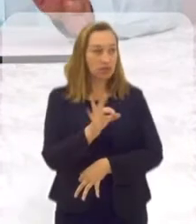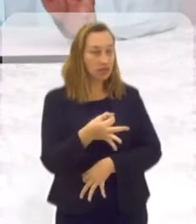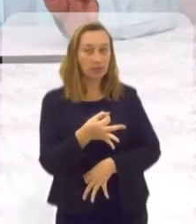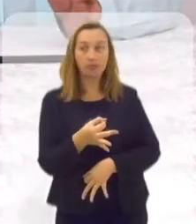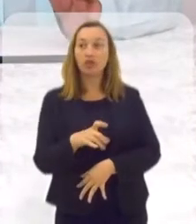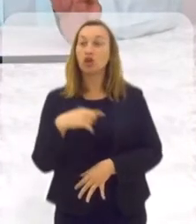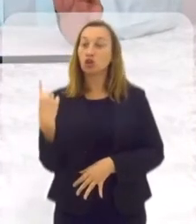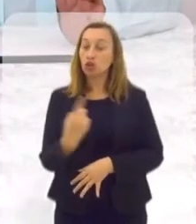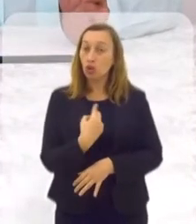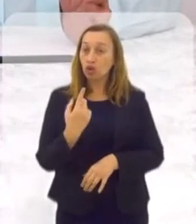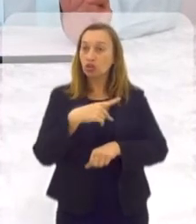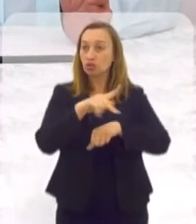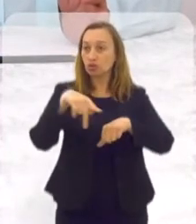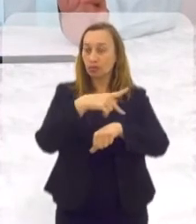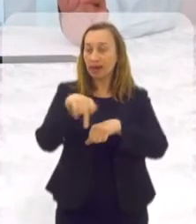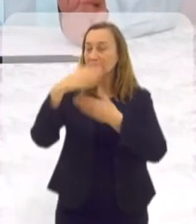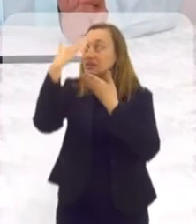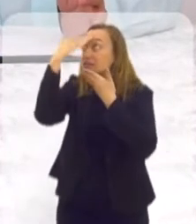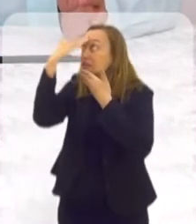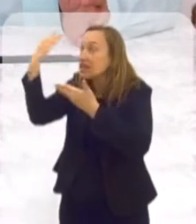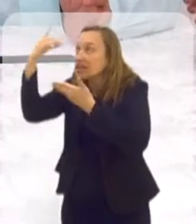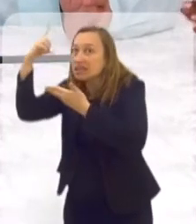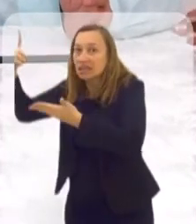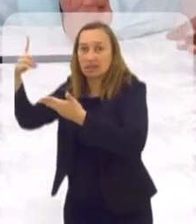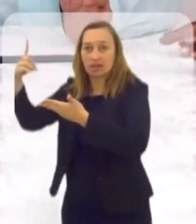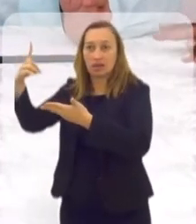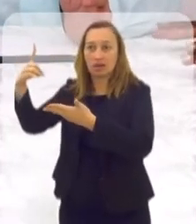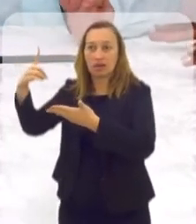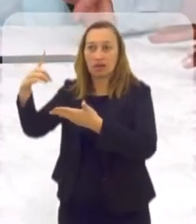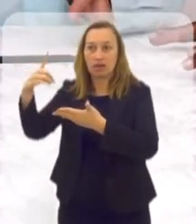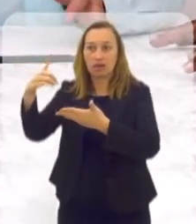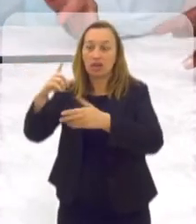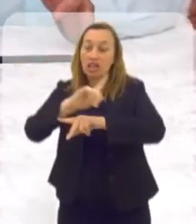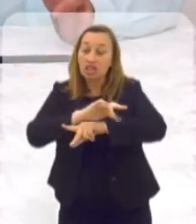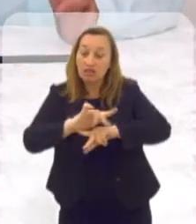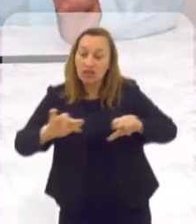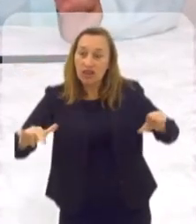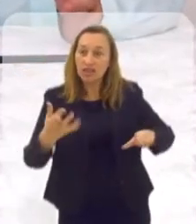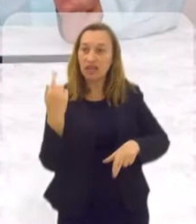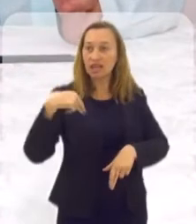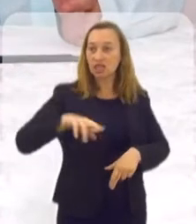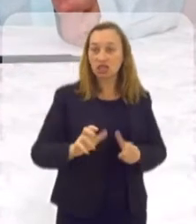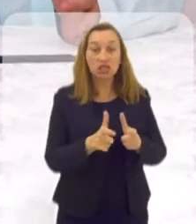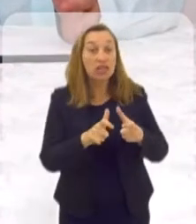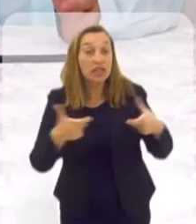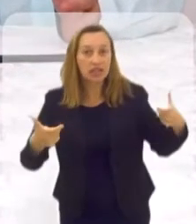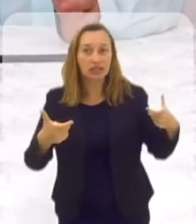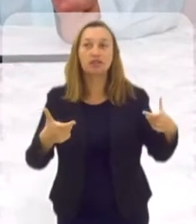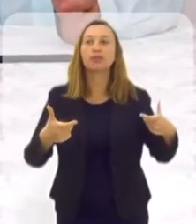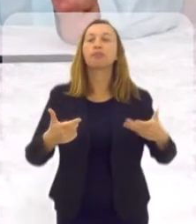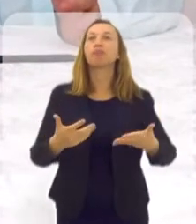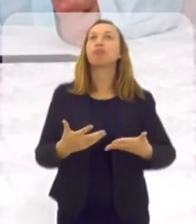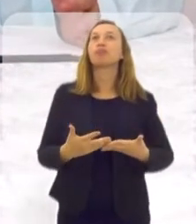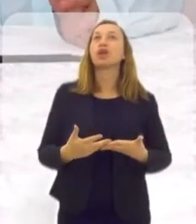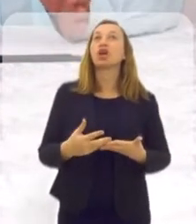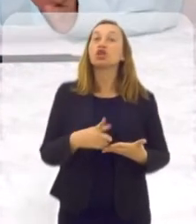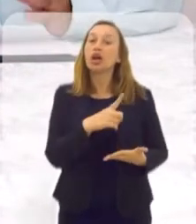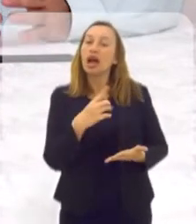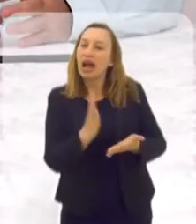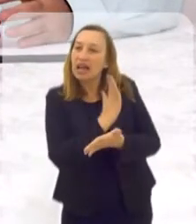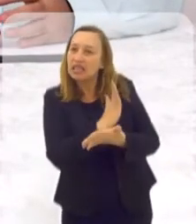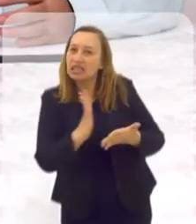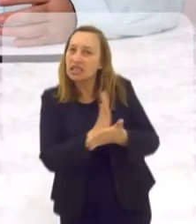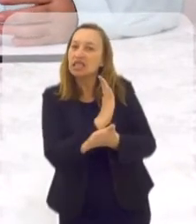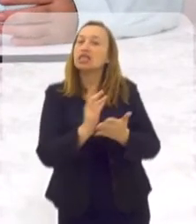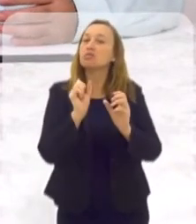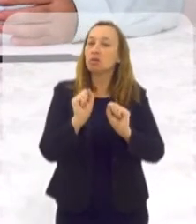Como nós estamos num país, graças a Deus, que a pluralidade religiosa é muitíssimo grande,